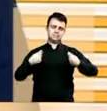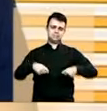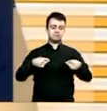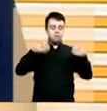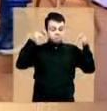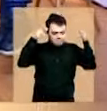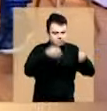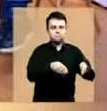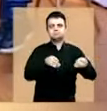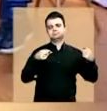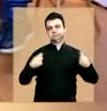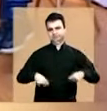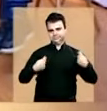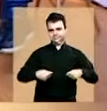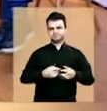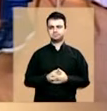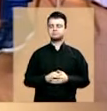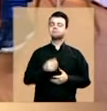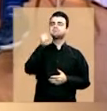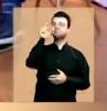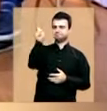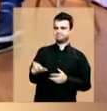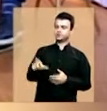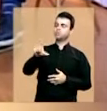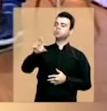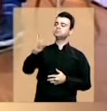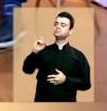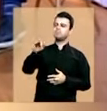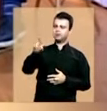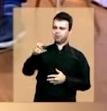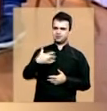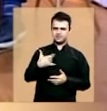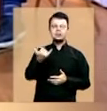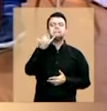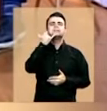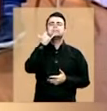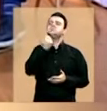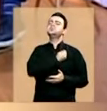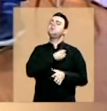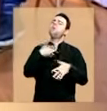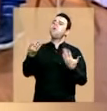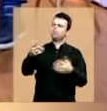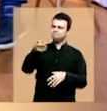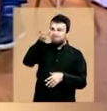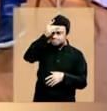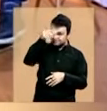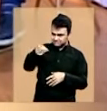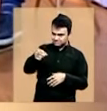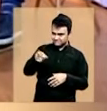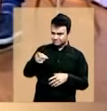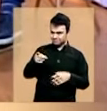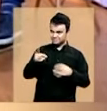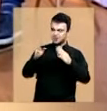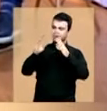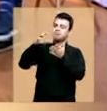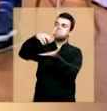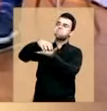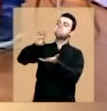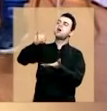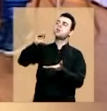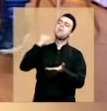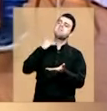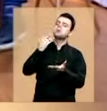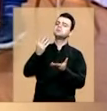todos os sentidos. É foco, né? É foco. Ô, Lucimeire, deixa o telefone, você lembra de cabeça o telefone do Banco de Alimentos? Quem quiser